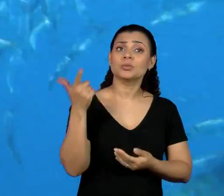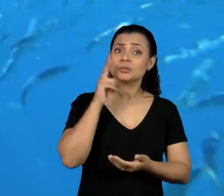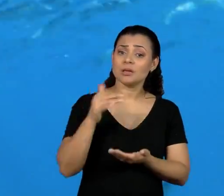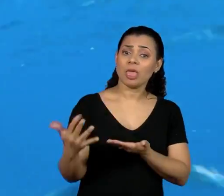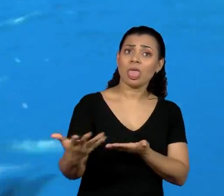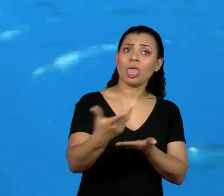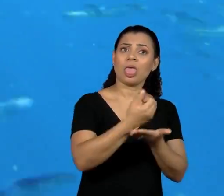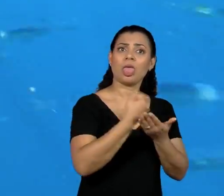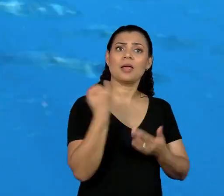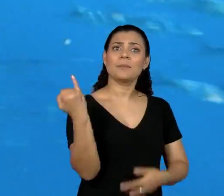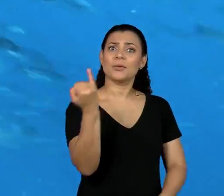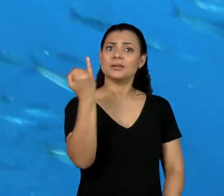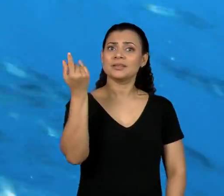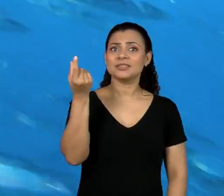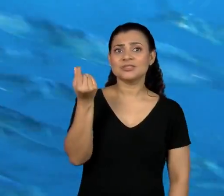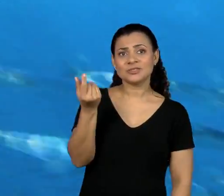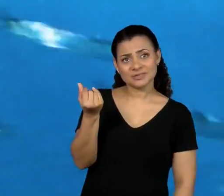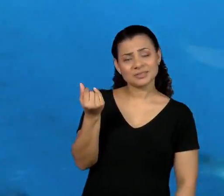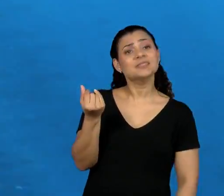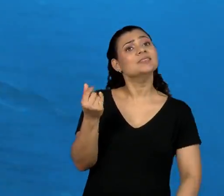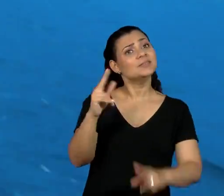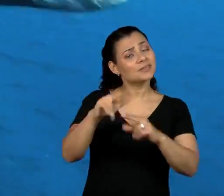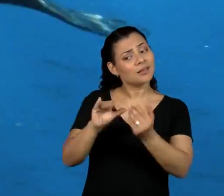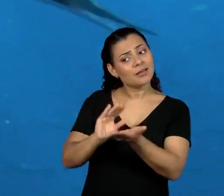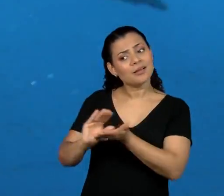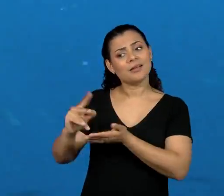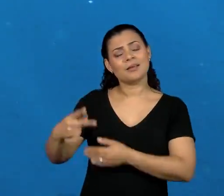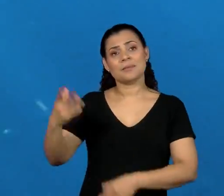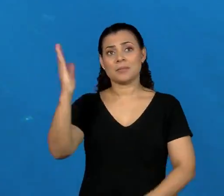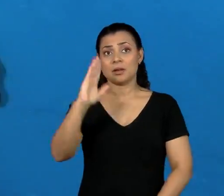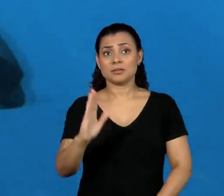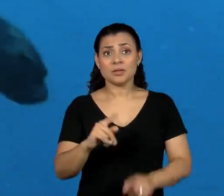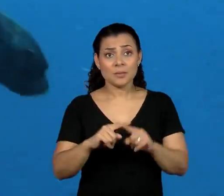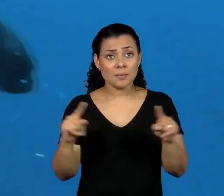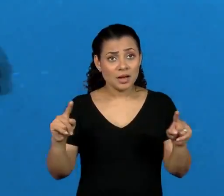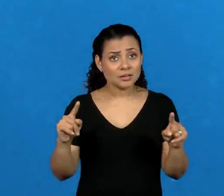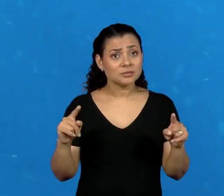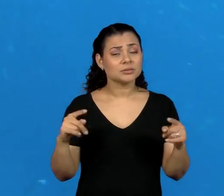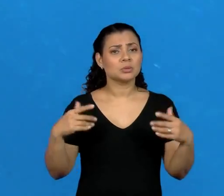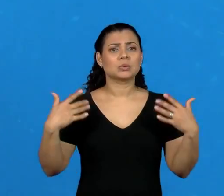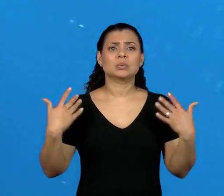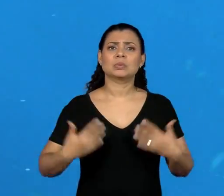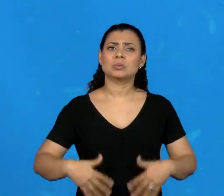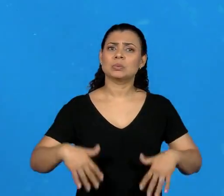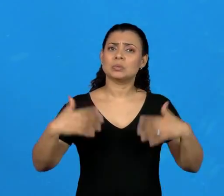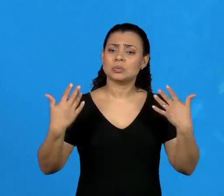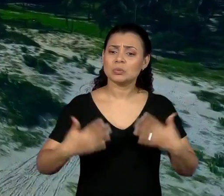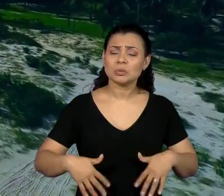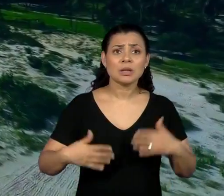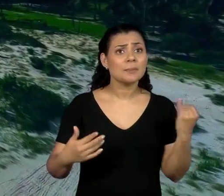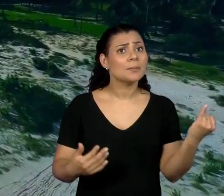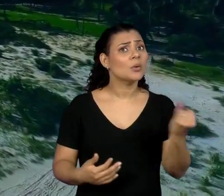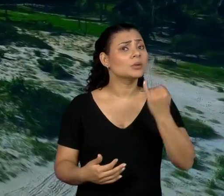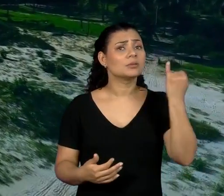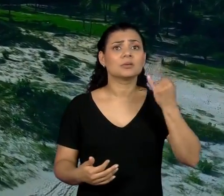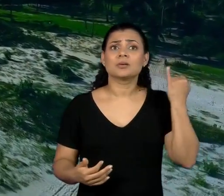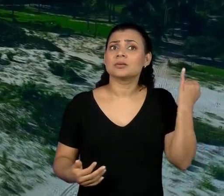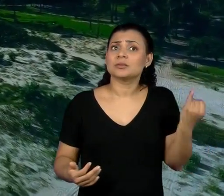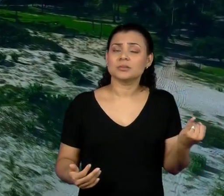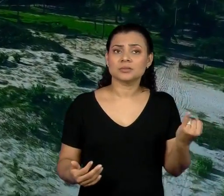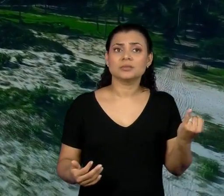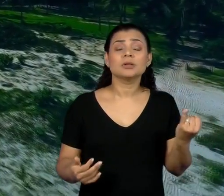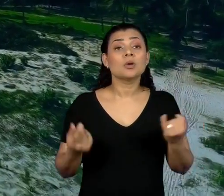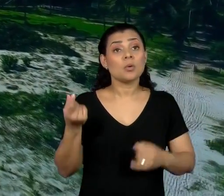No entanto, de acordo com os cientistas, esse valor não contempla a grandeza que representam. Esse valor ele